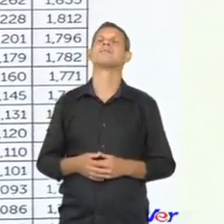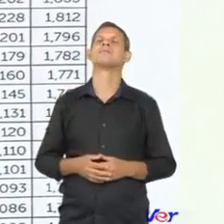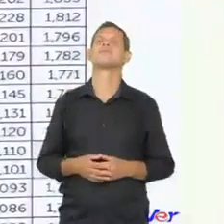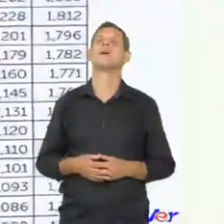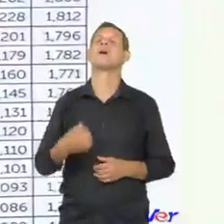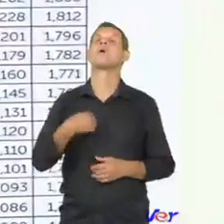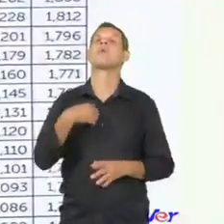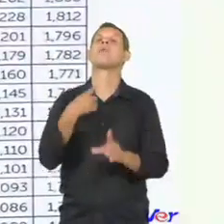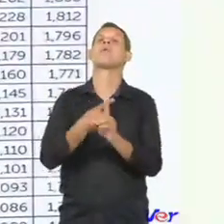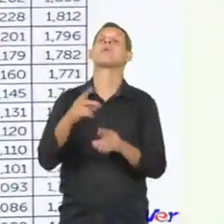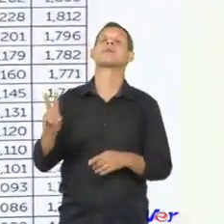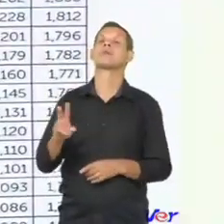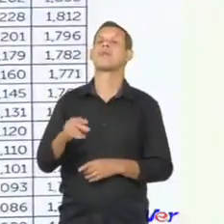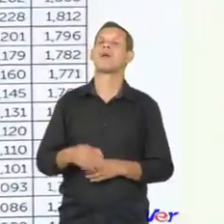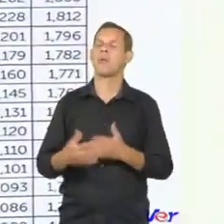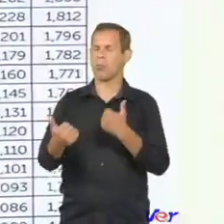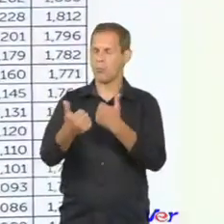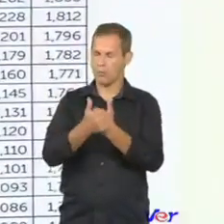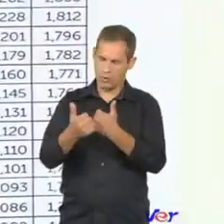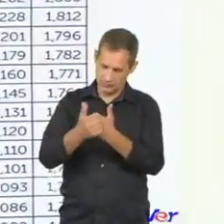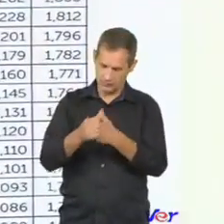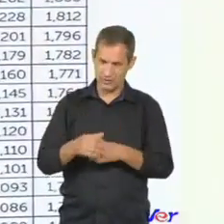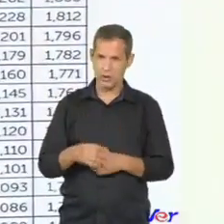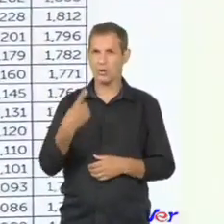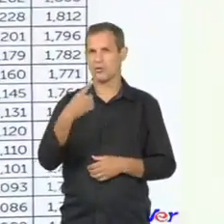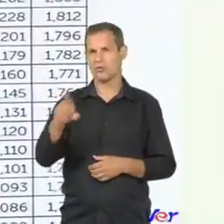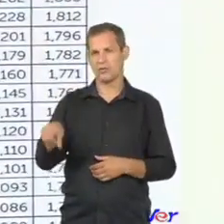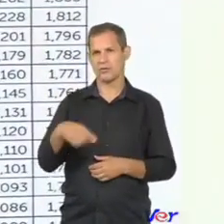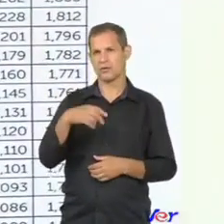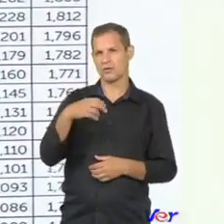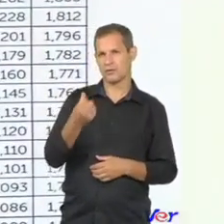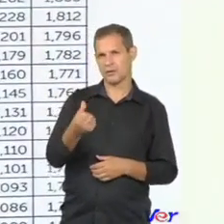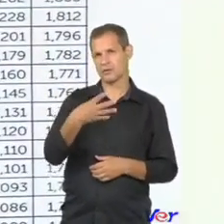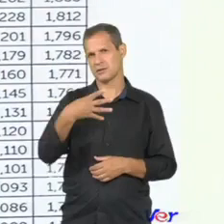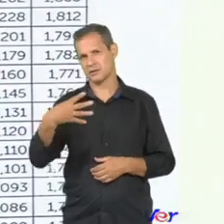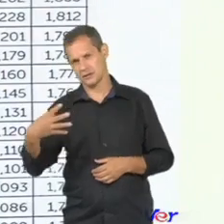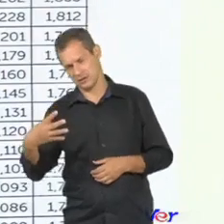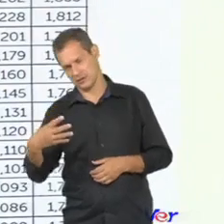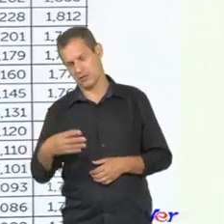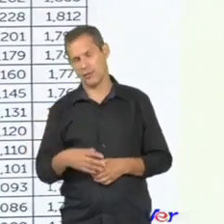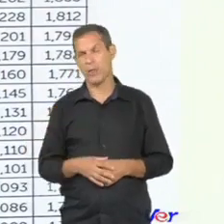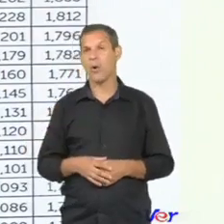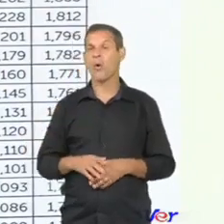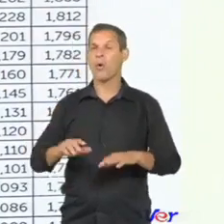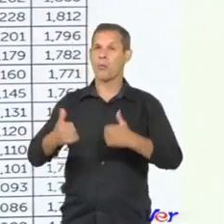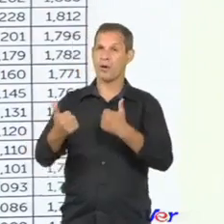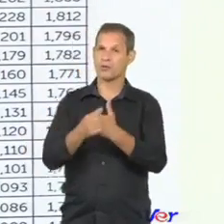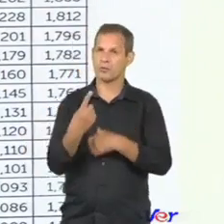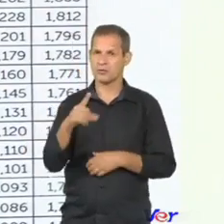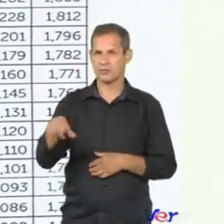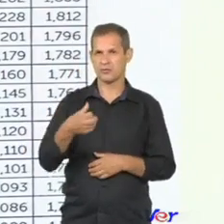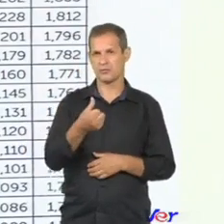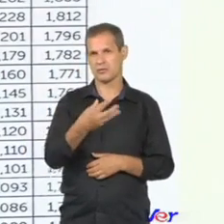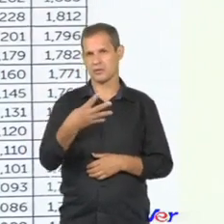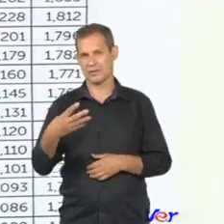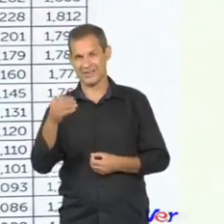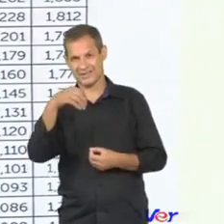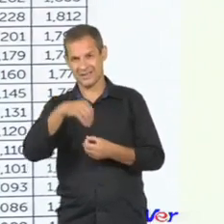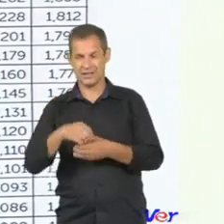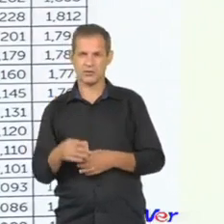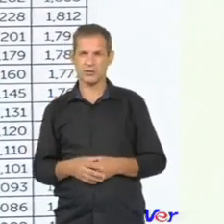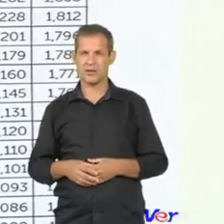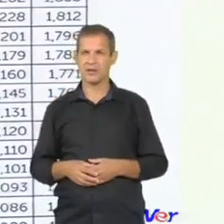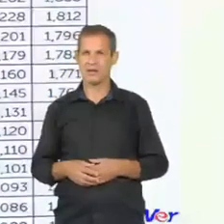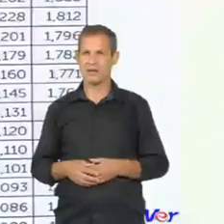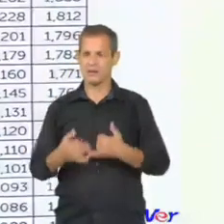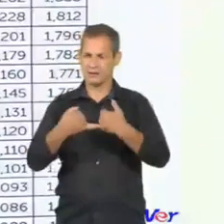eu vou encontrar o valor mais próximo de 1,64. O mais próximo de 1,64, dentro dessa linha,